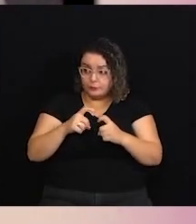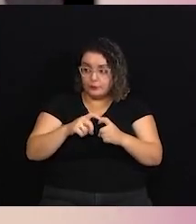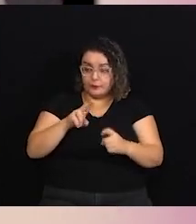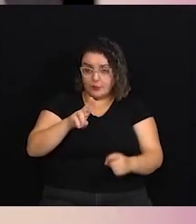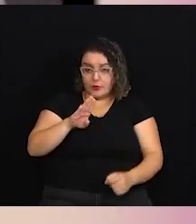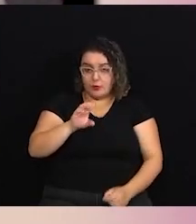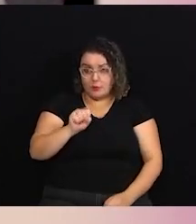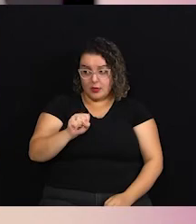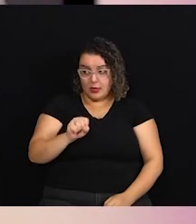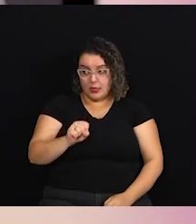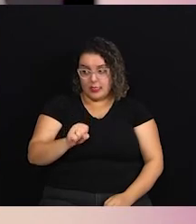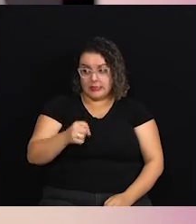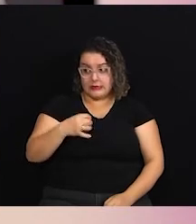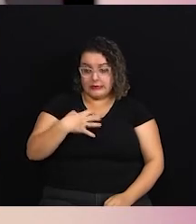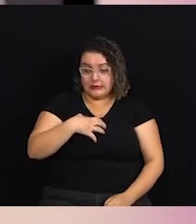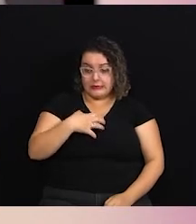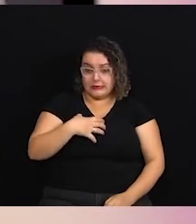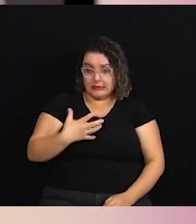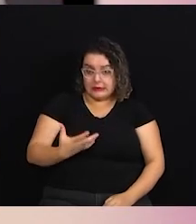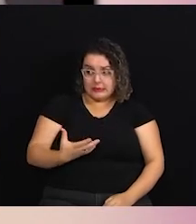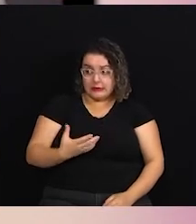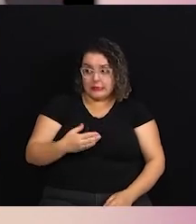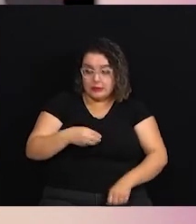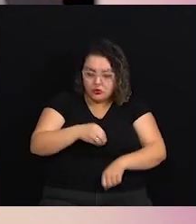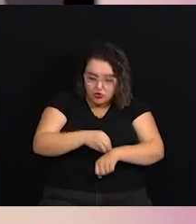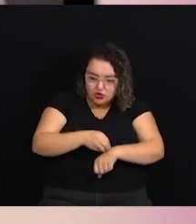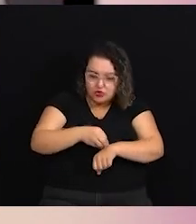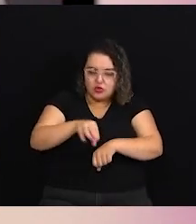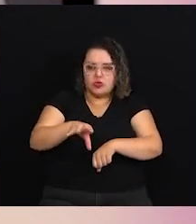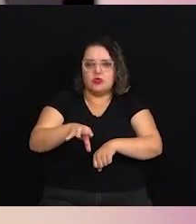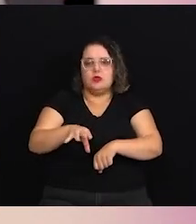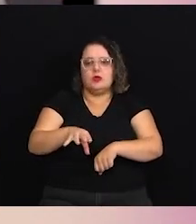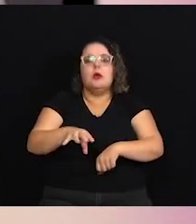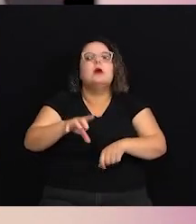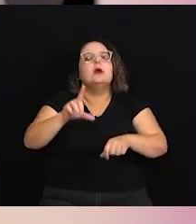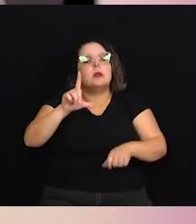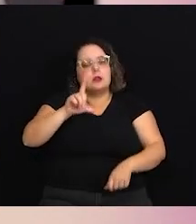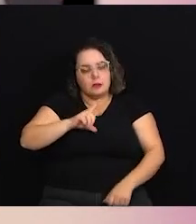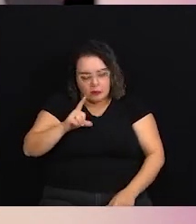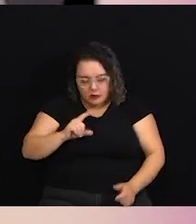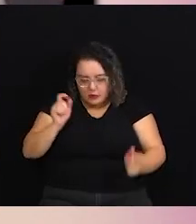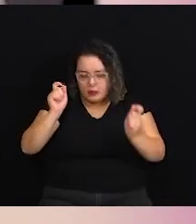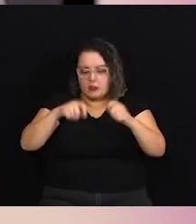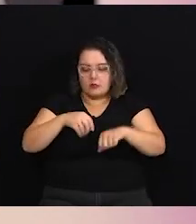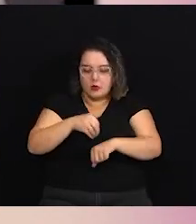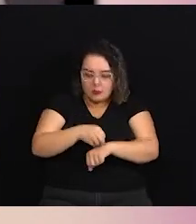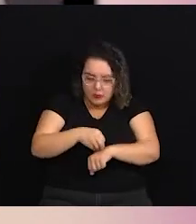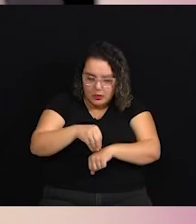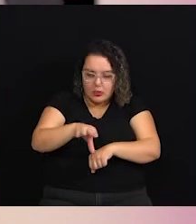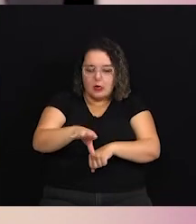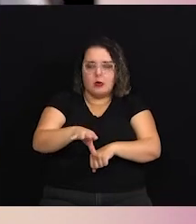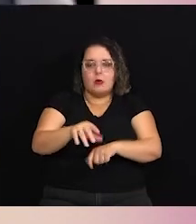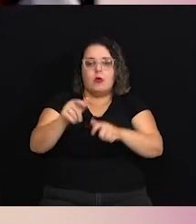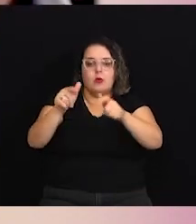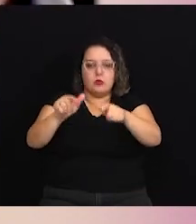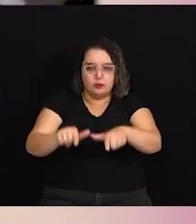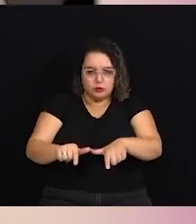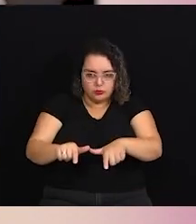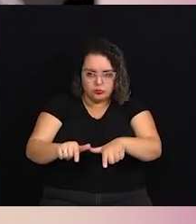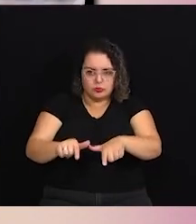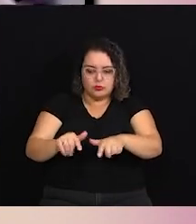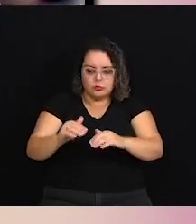na UBS sentir necessidade de encaminhar ele tem essa possibilidade de encaminhar o paciente